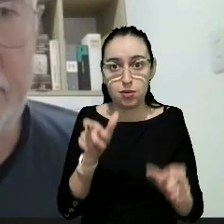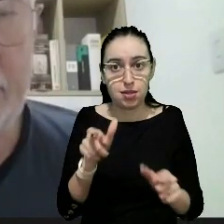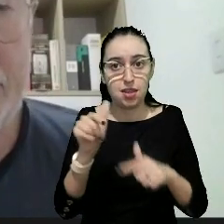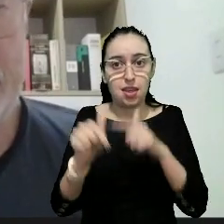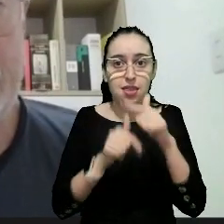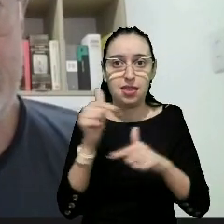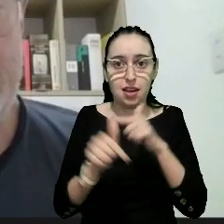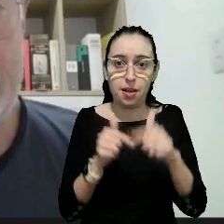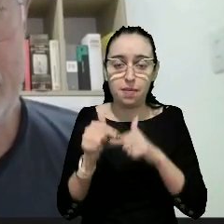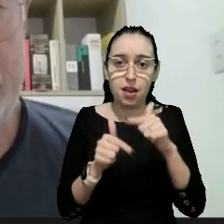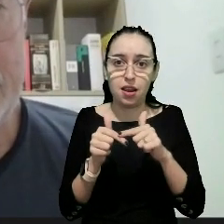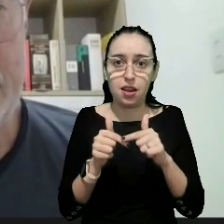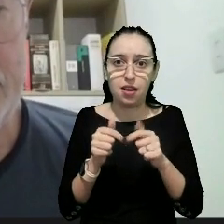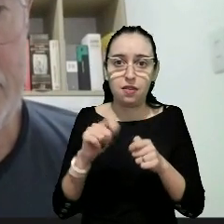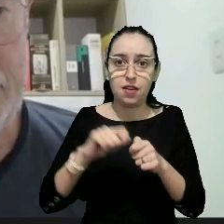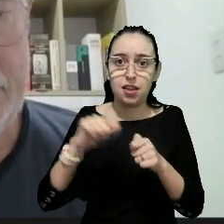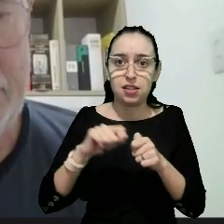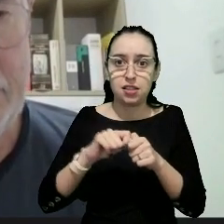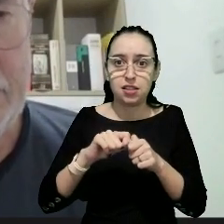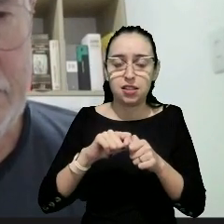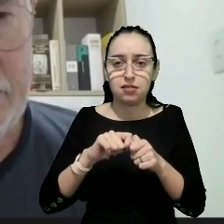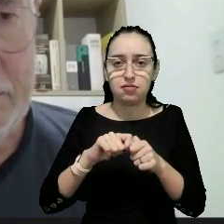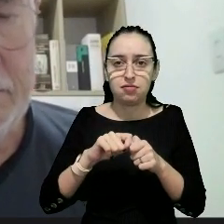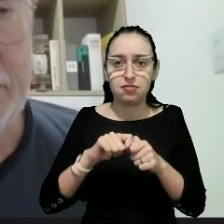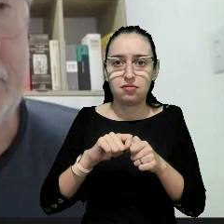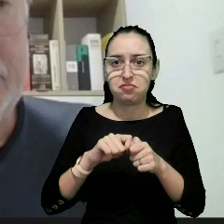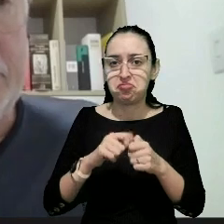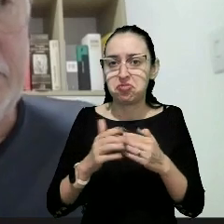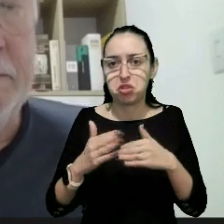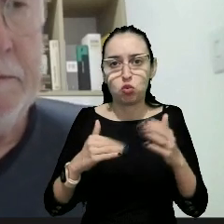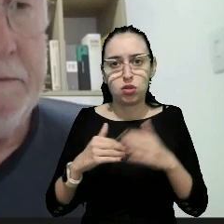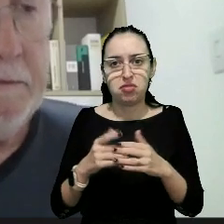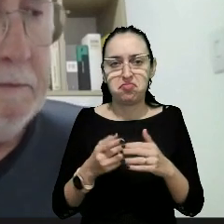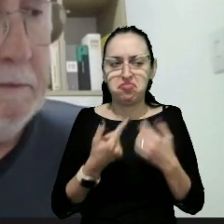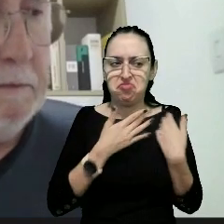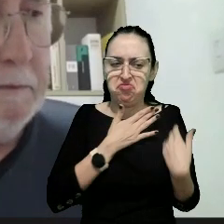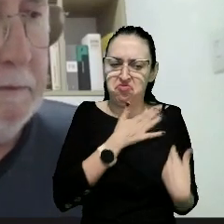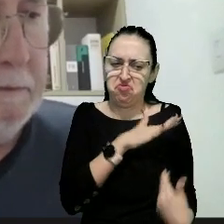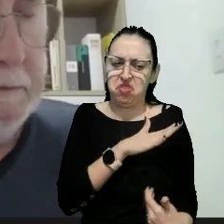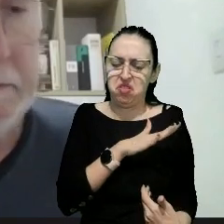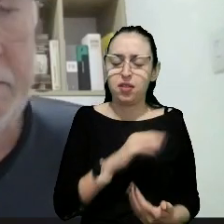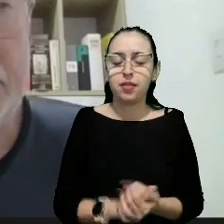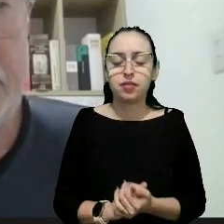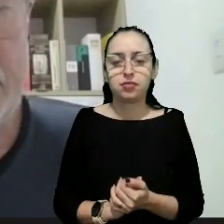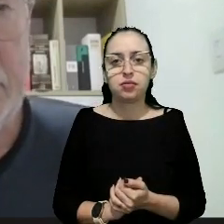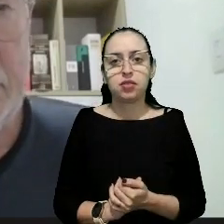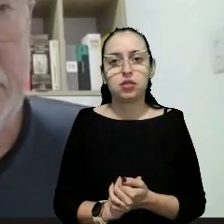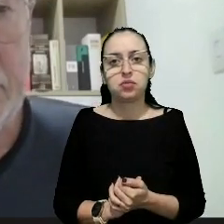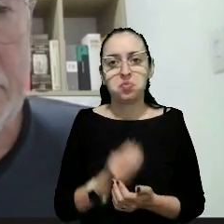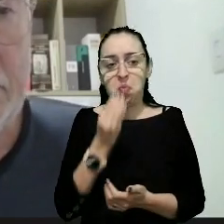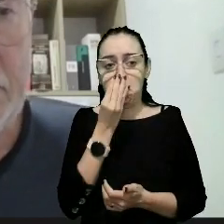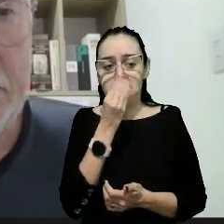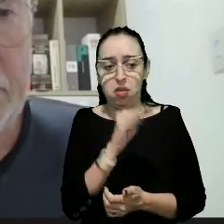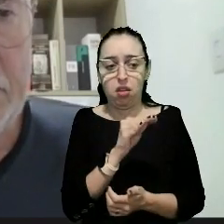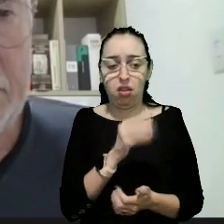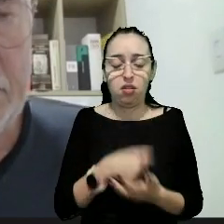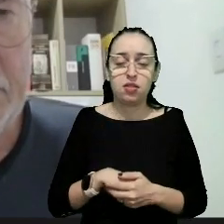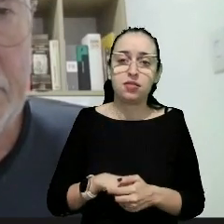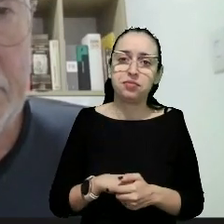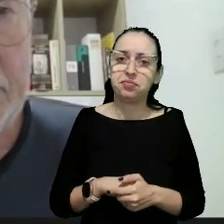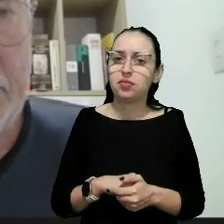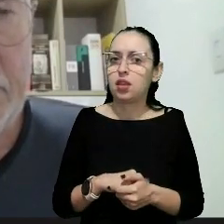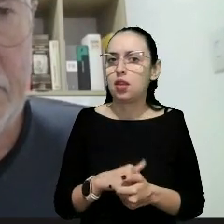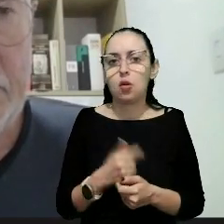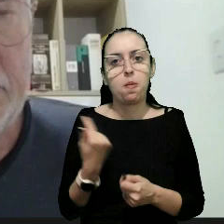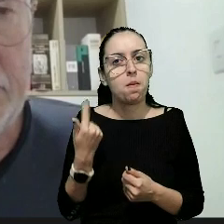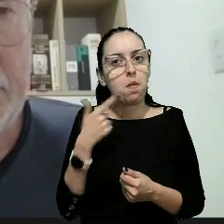como você, trabalhando, fazendo de idoso, eu acho ofensivo, porque não